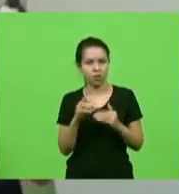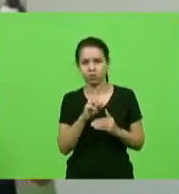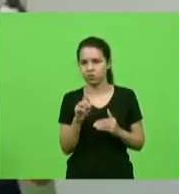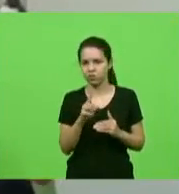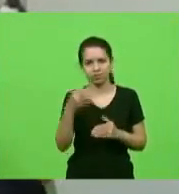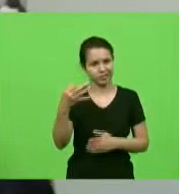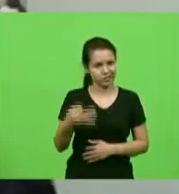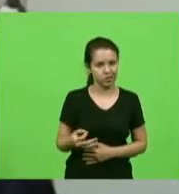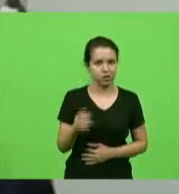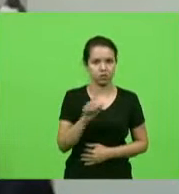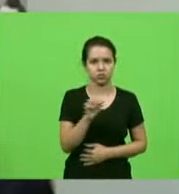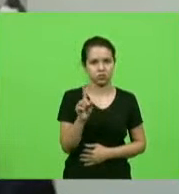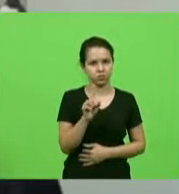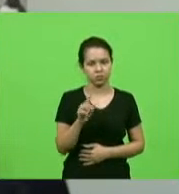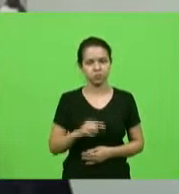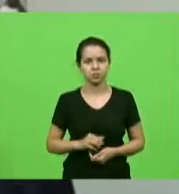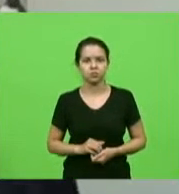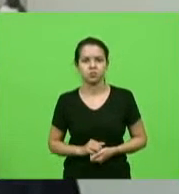correto.